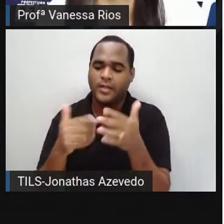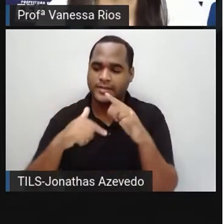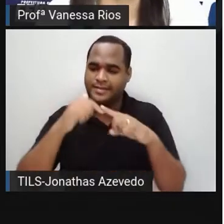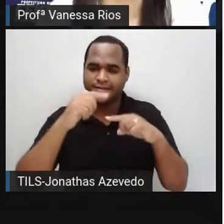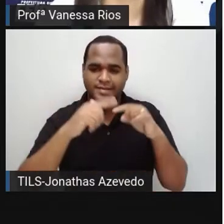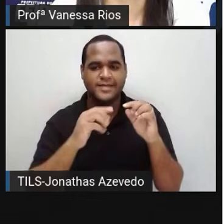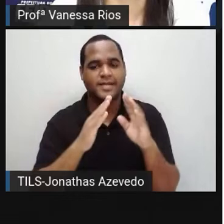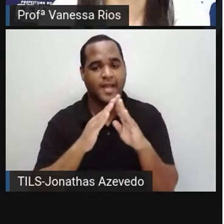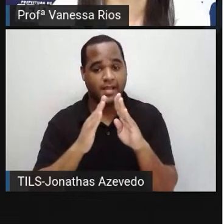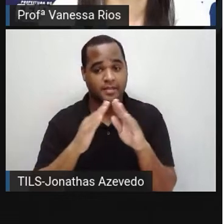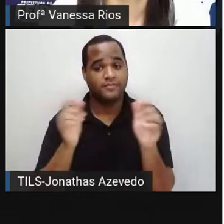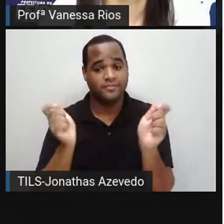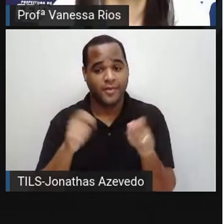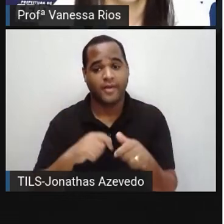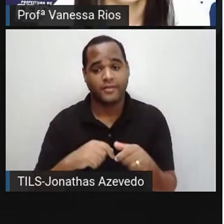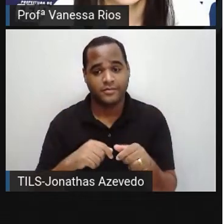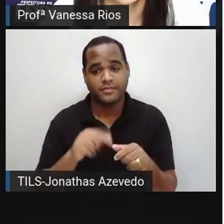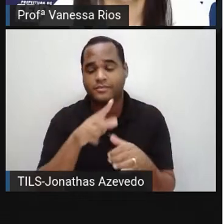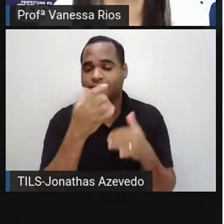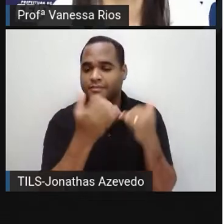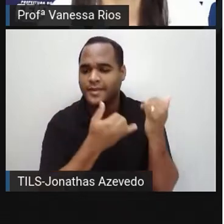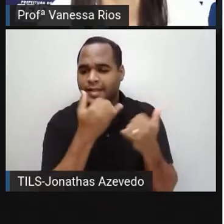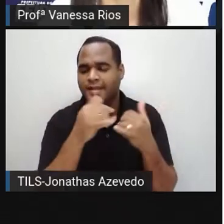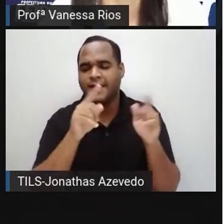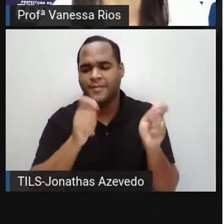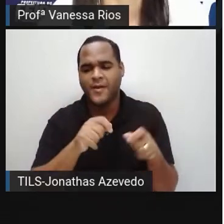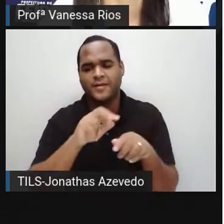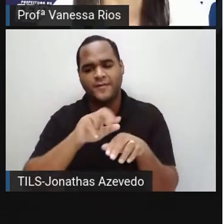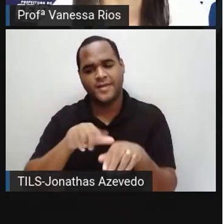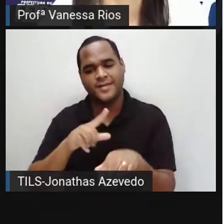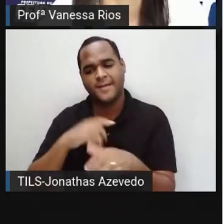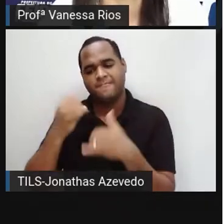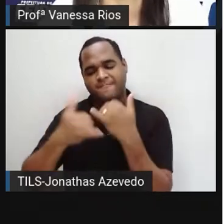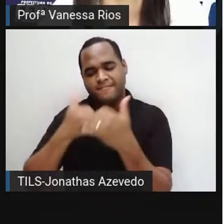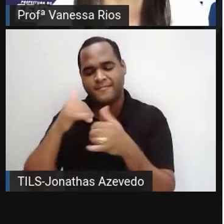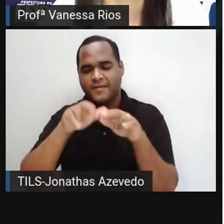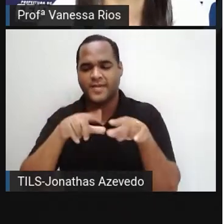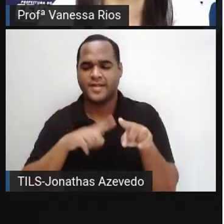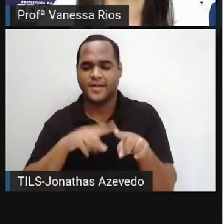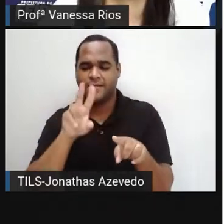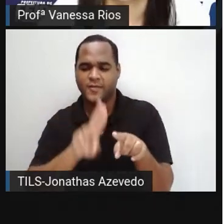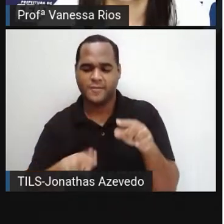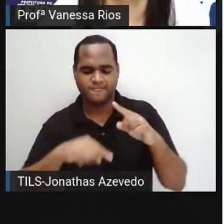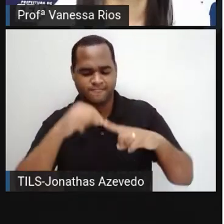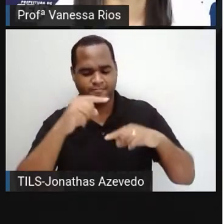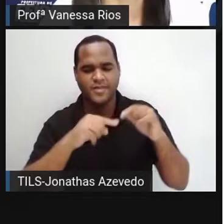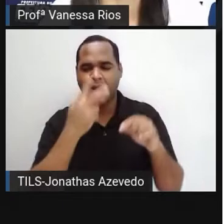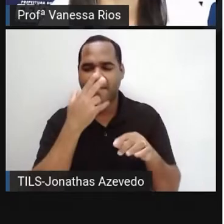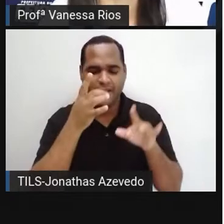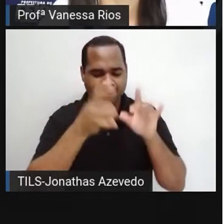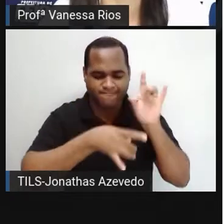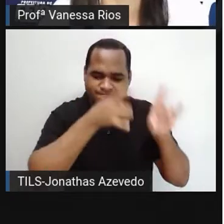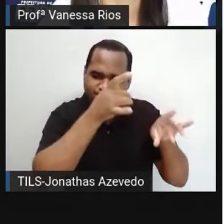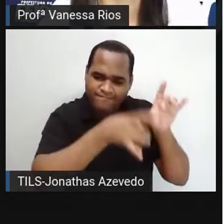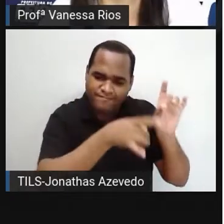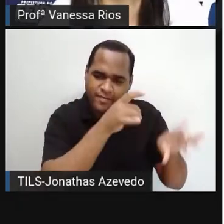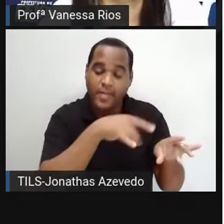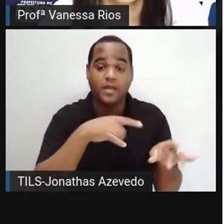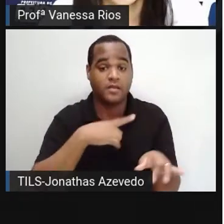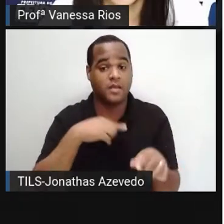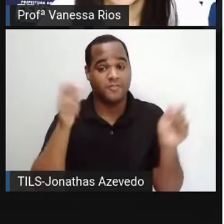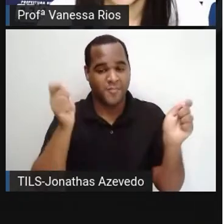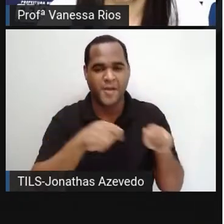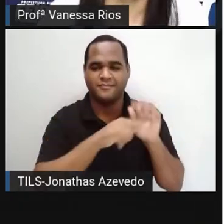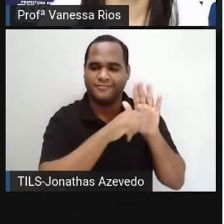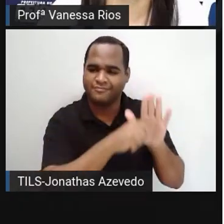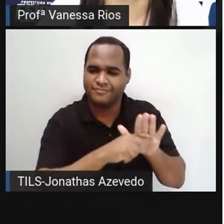só, além de nos divertirmos, né, com a reutilização de material que iria para o lixo, estamos ainda ajudando o